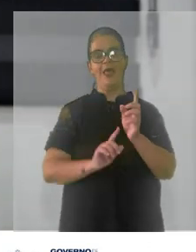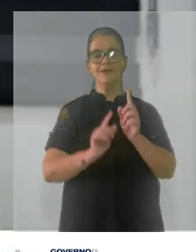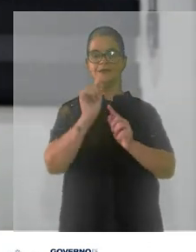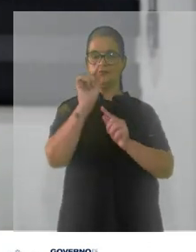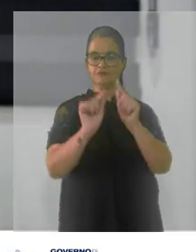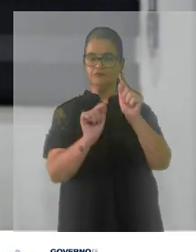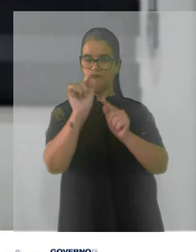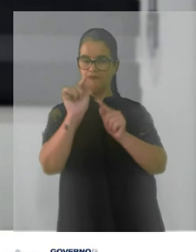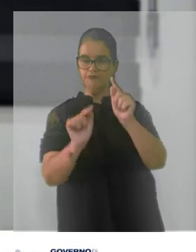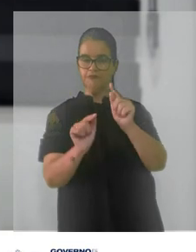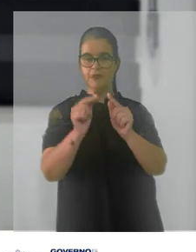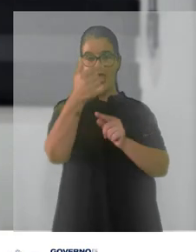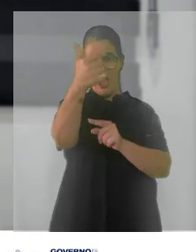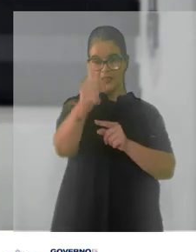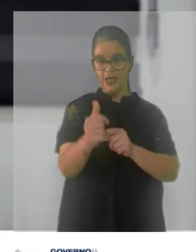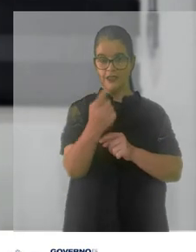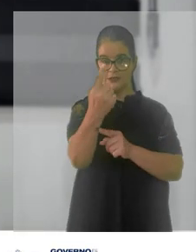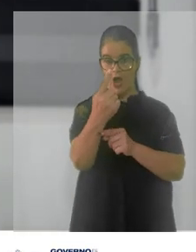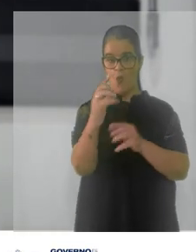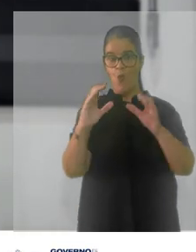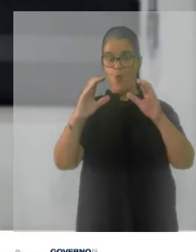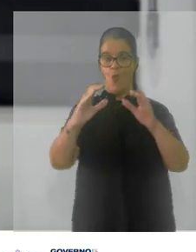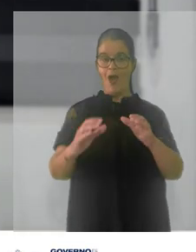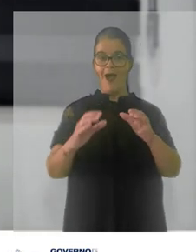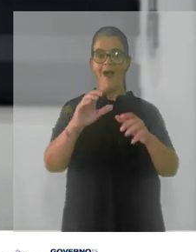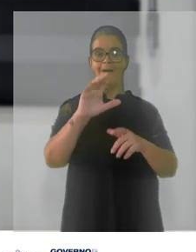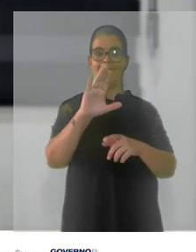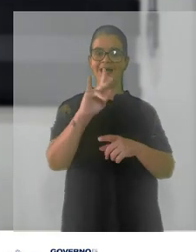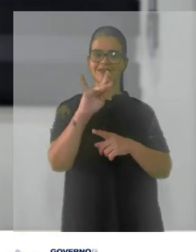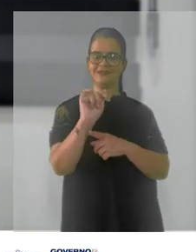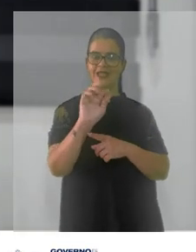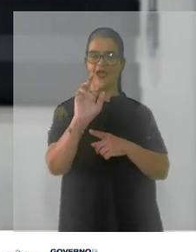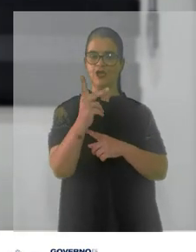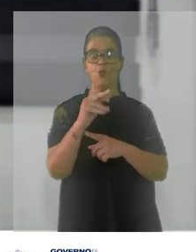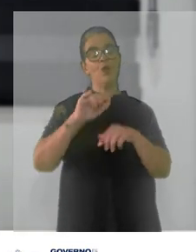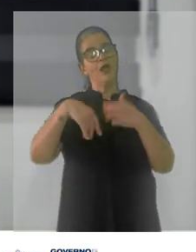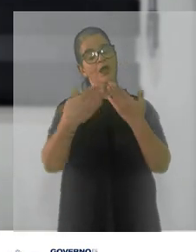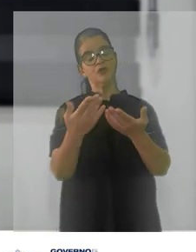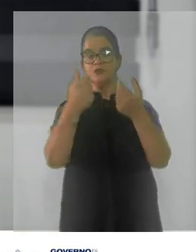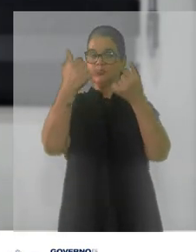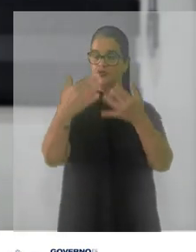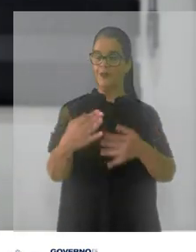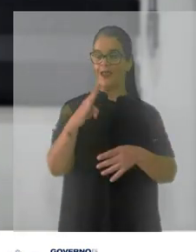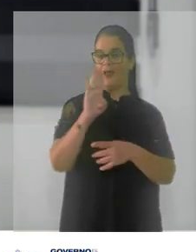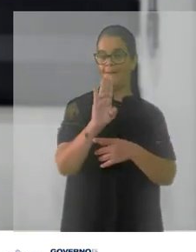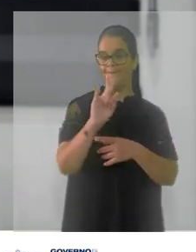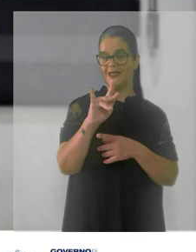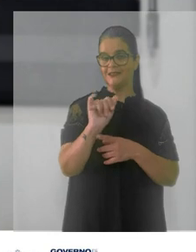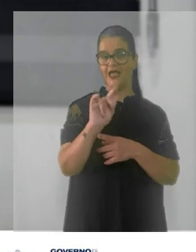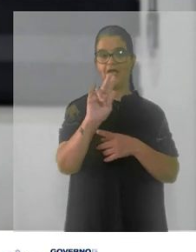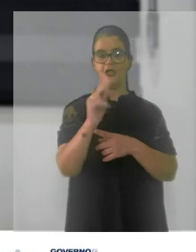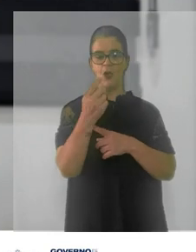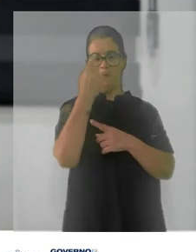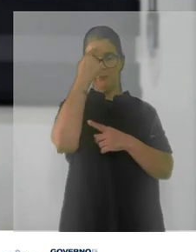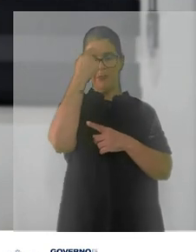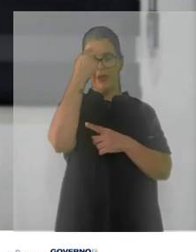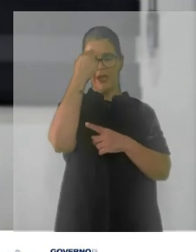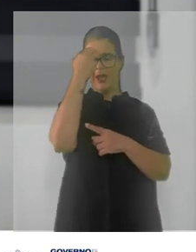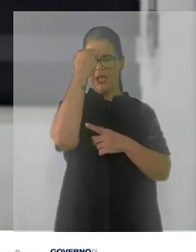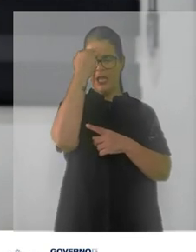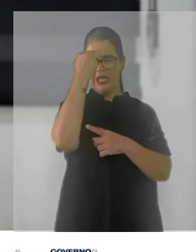para analisar uma bacia hidrográfica. Quando se fala em bacia hidrográfica, é possível que na sua mente